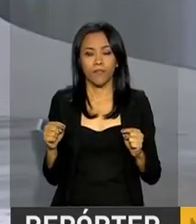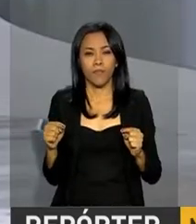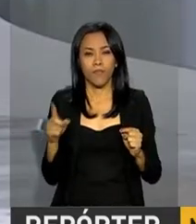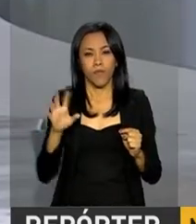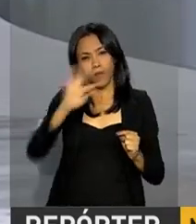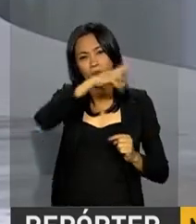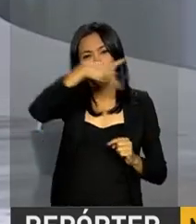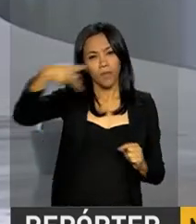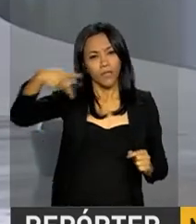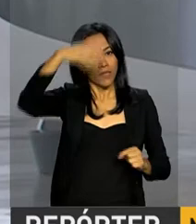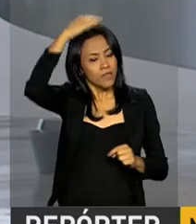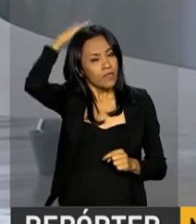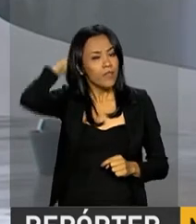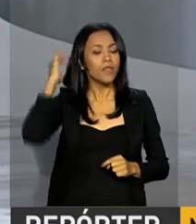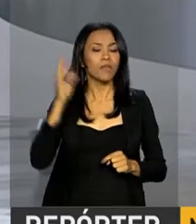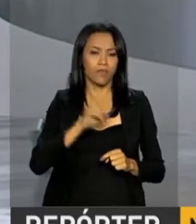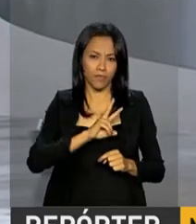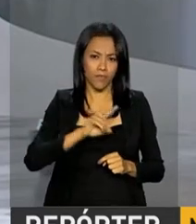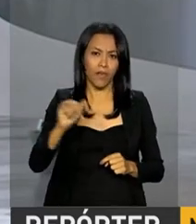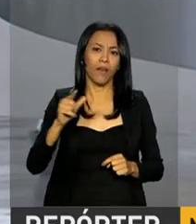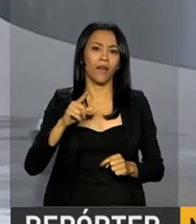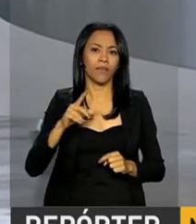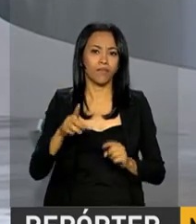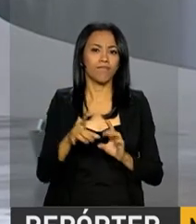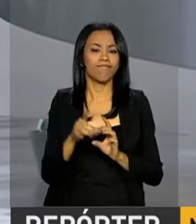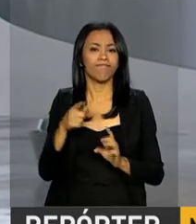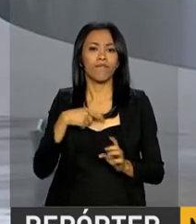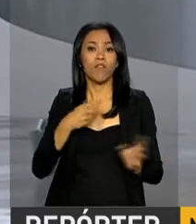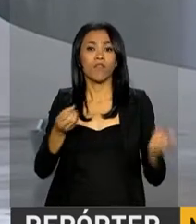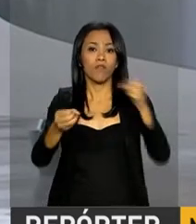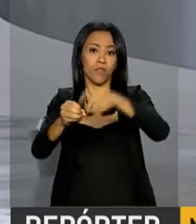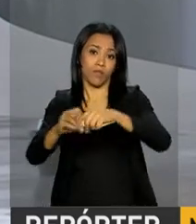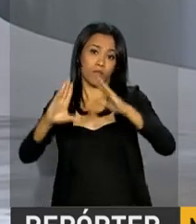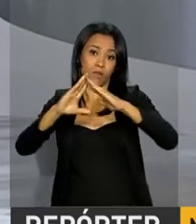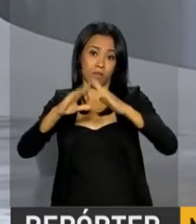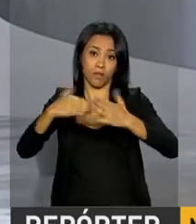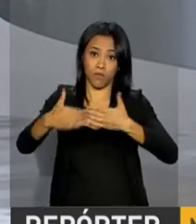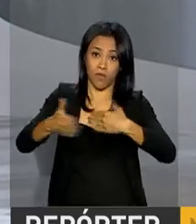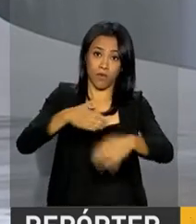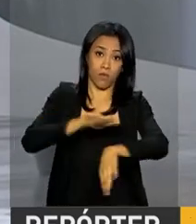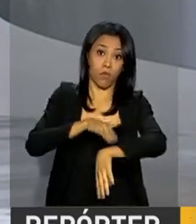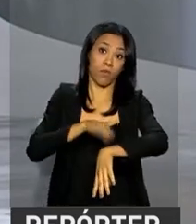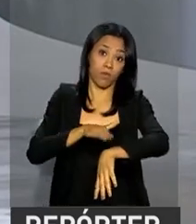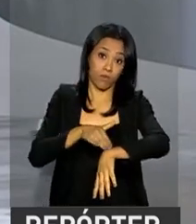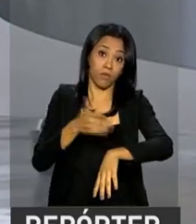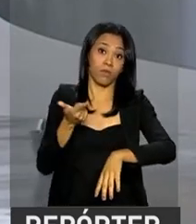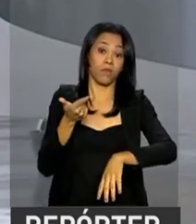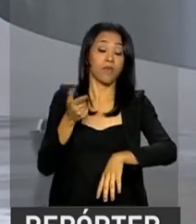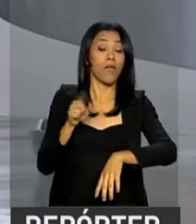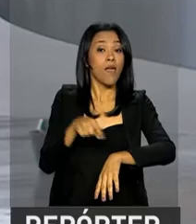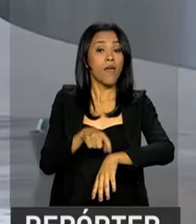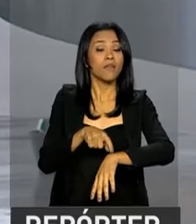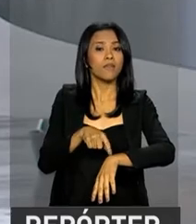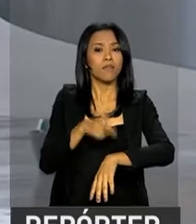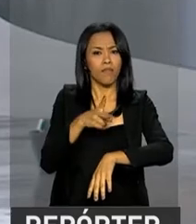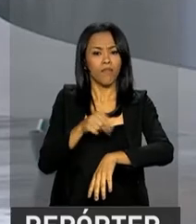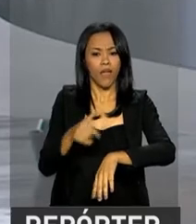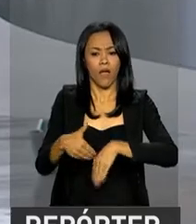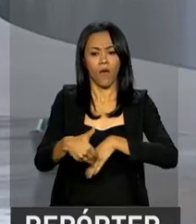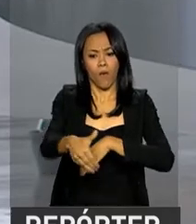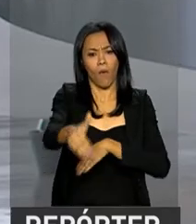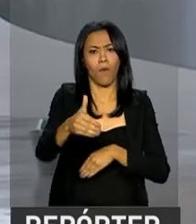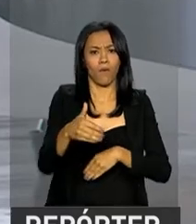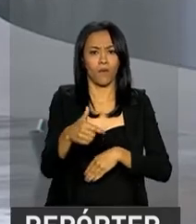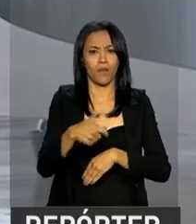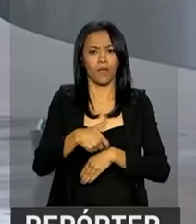presidente michel temer deve receber alta hospitalar a qualquer momento nós recebemos a informação de que essa alta deve sair agora a